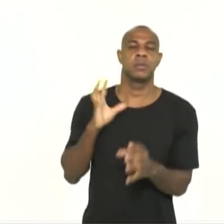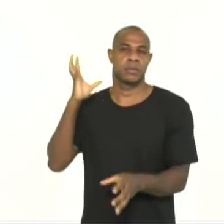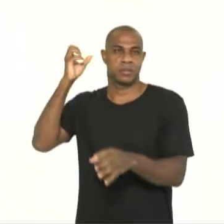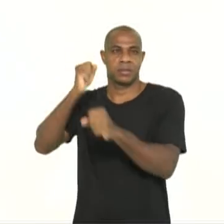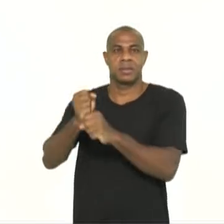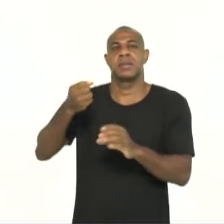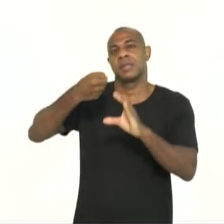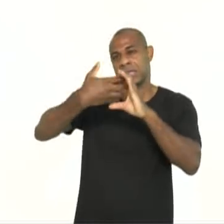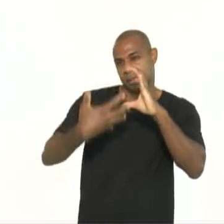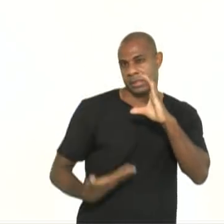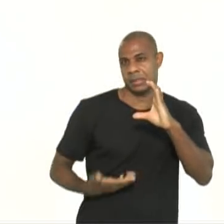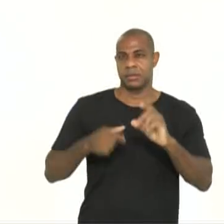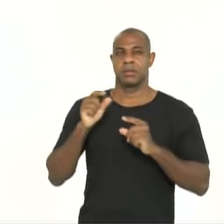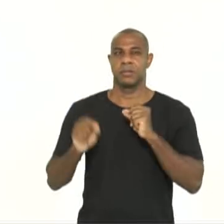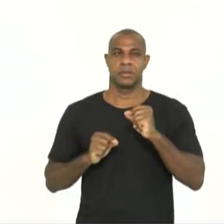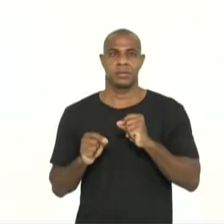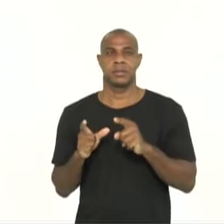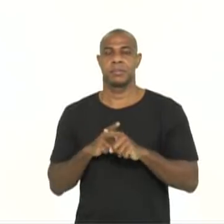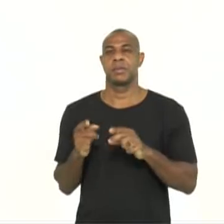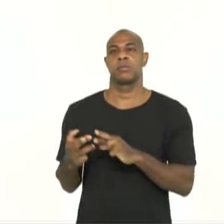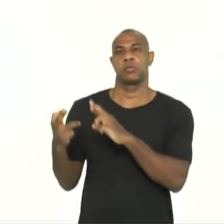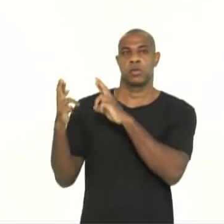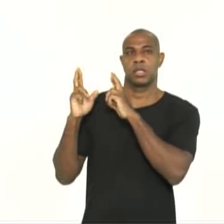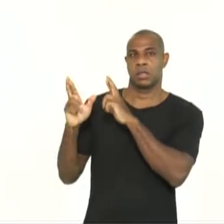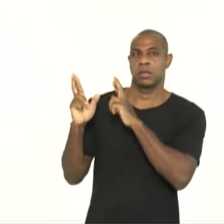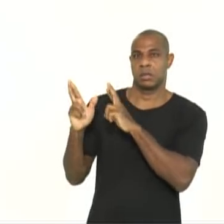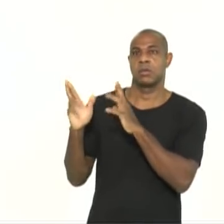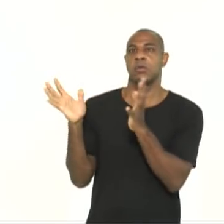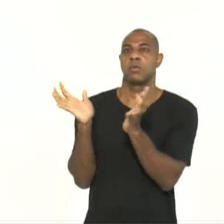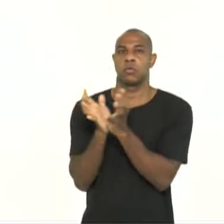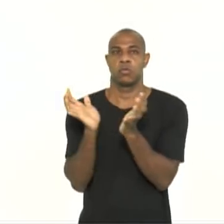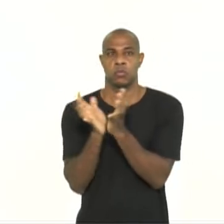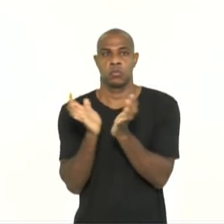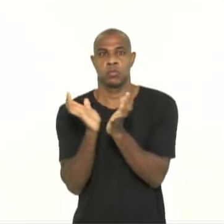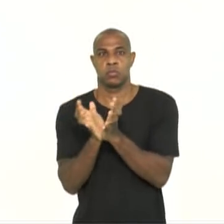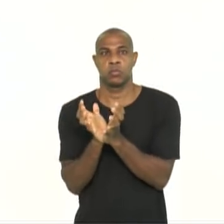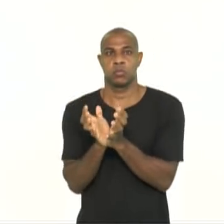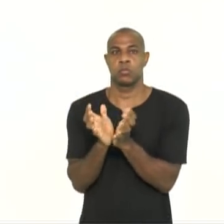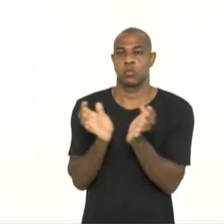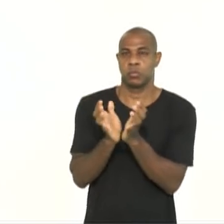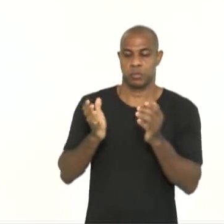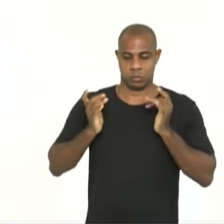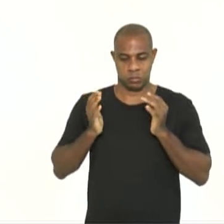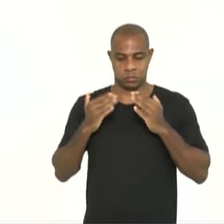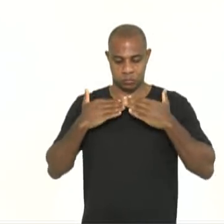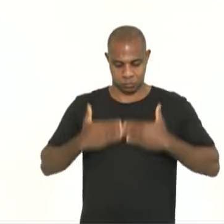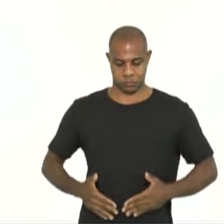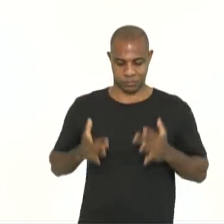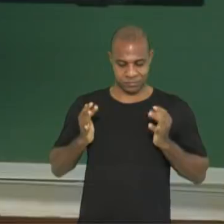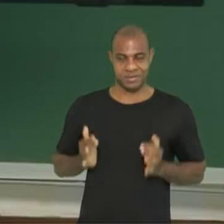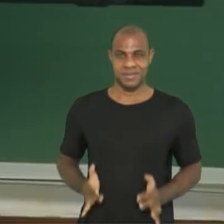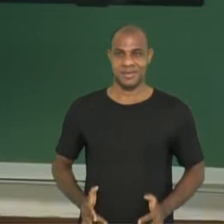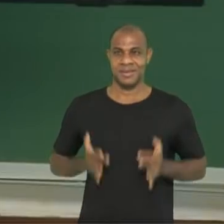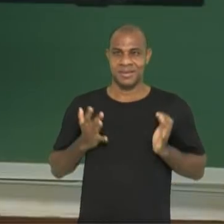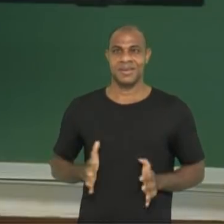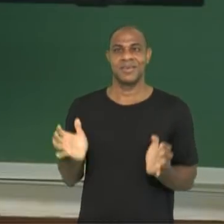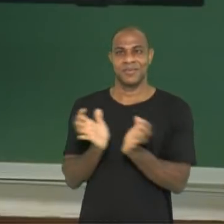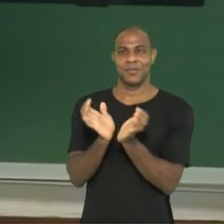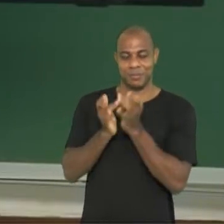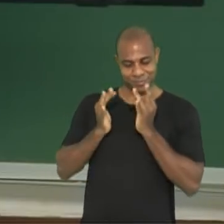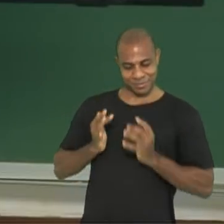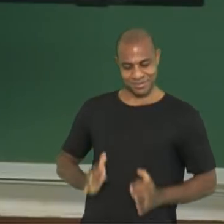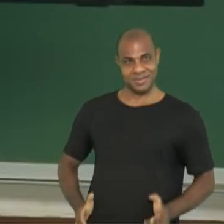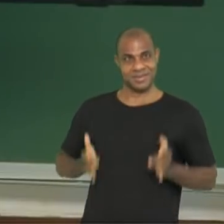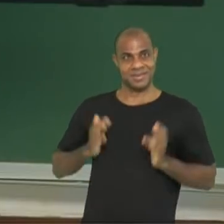as características e os representantes do grupo dos artrópodes. Temos o Flick, uma formiguinha aventureira, para